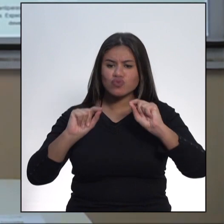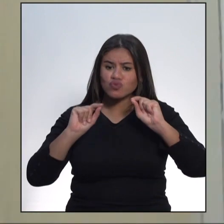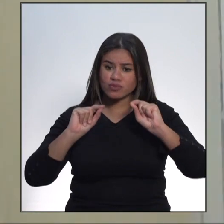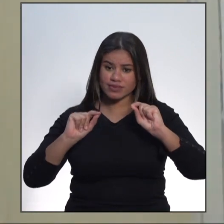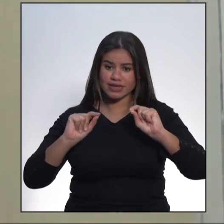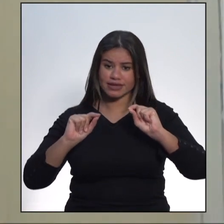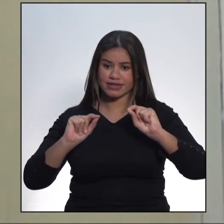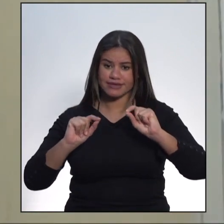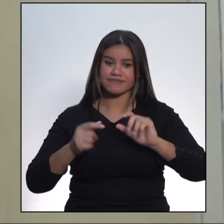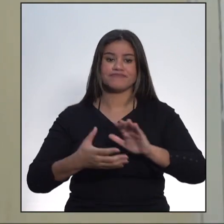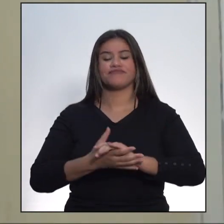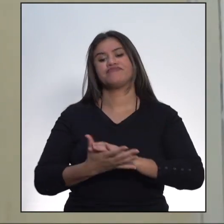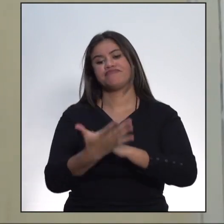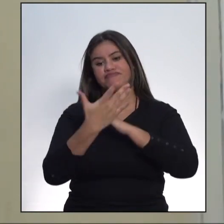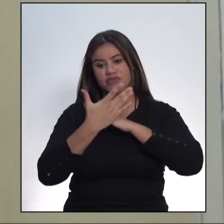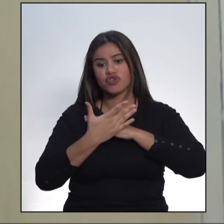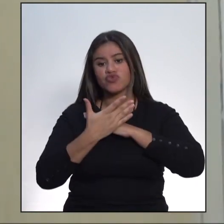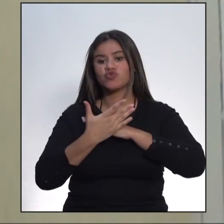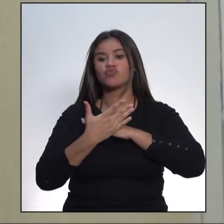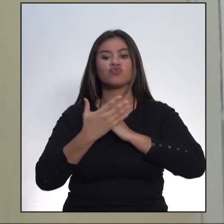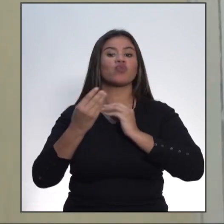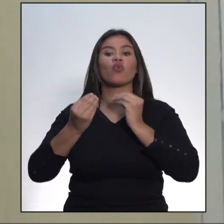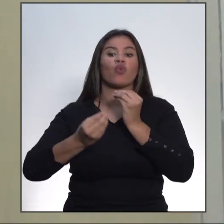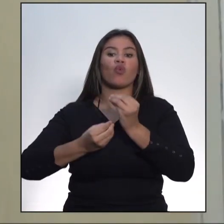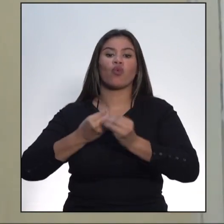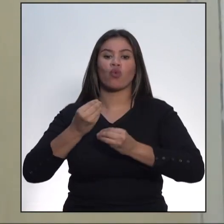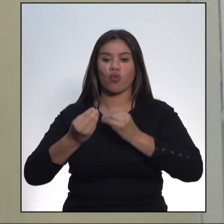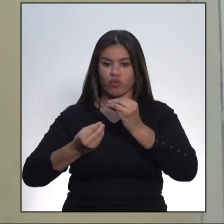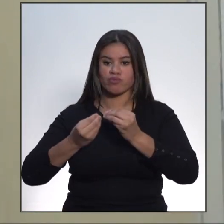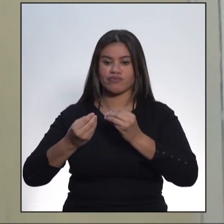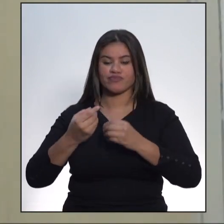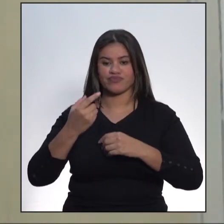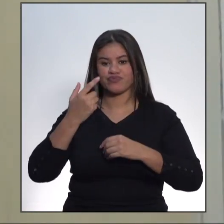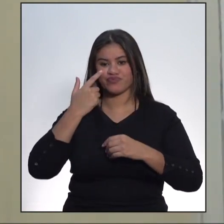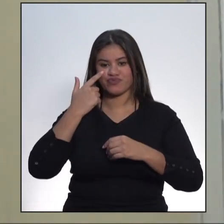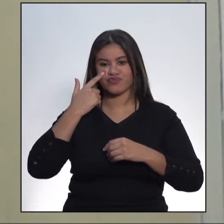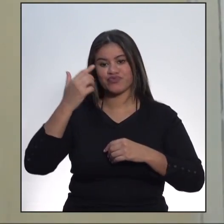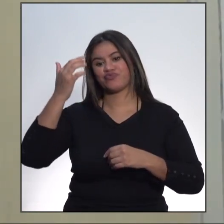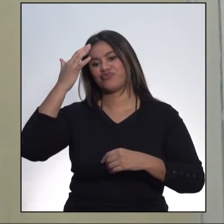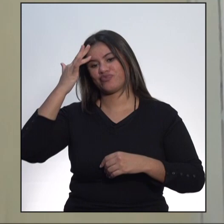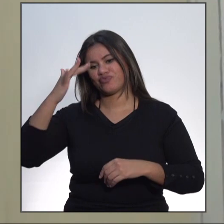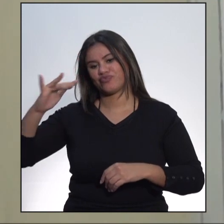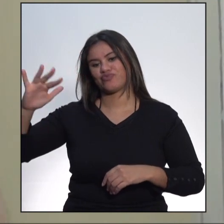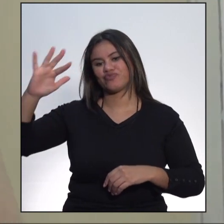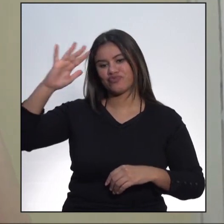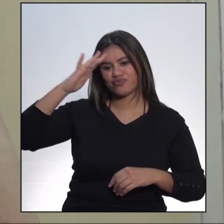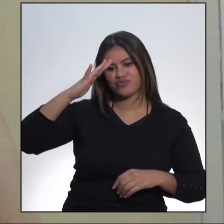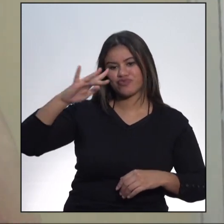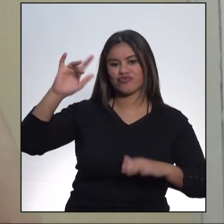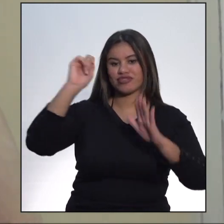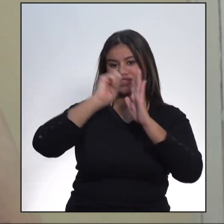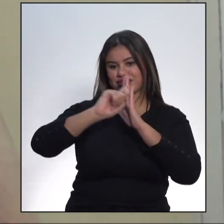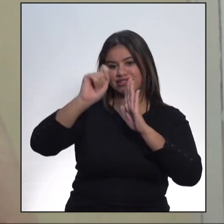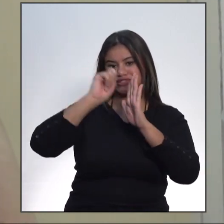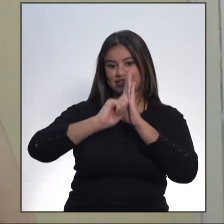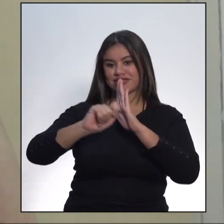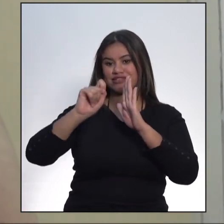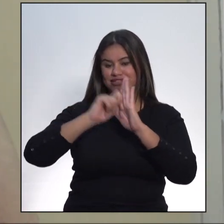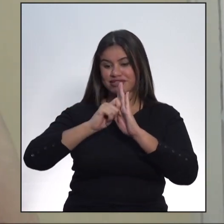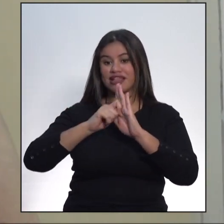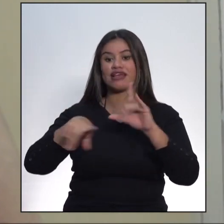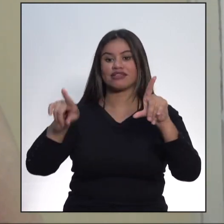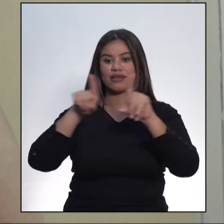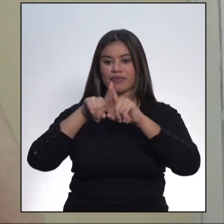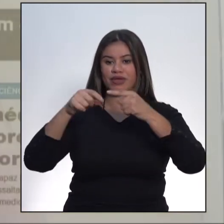notícia? Vocês podem estar me ajudando? Então vamos lá, vamos pensar, vamos escrever e participar aí